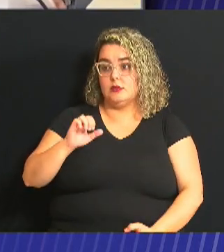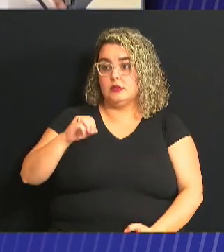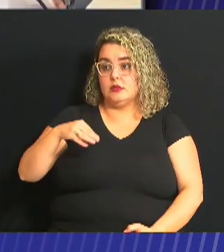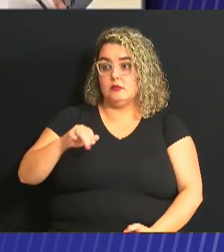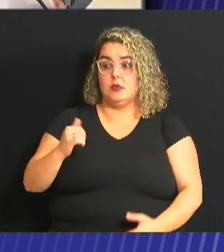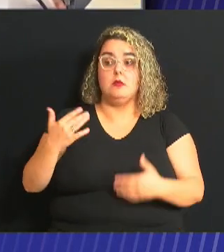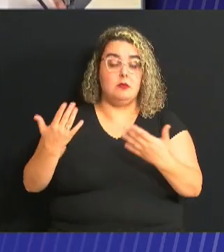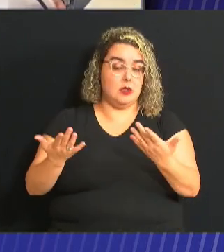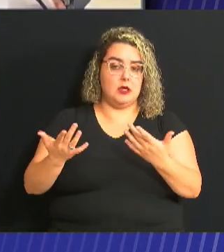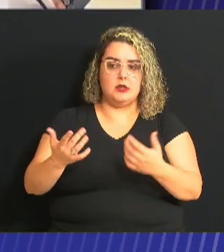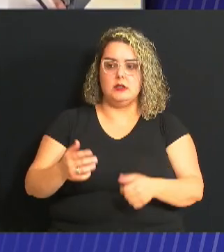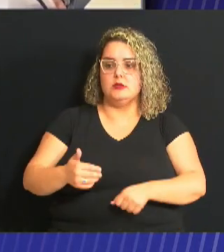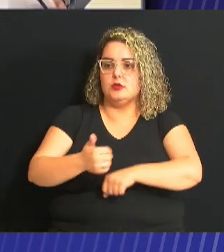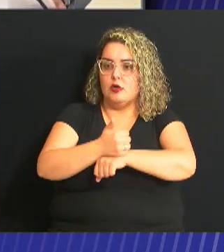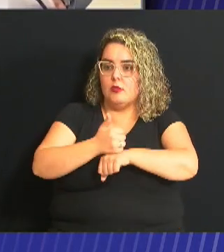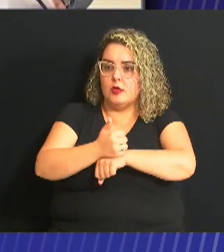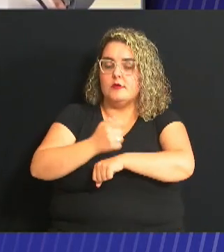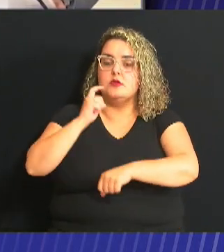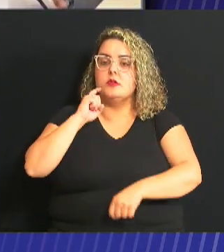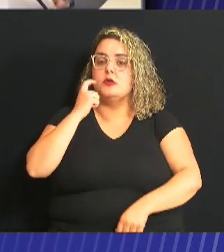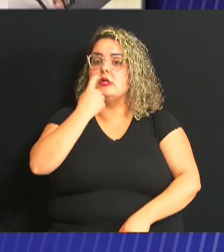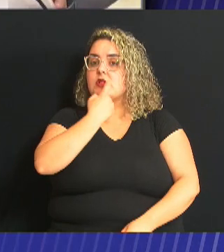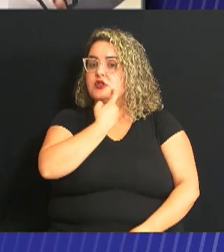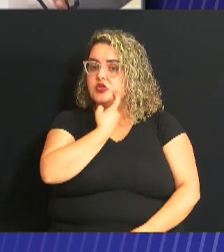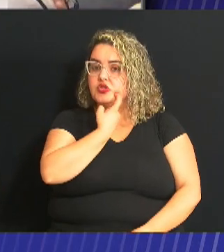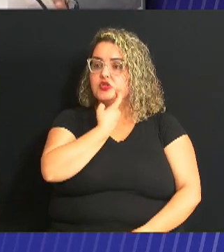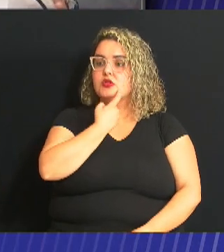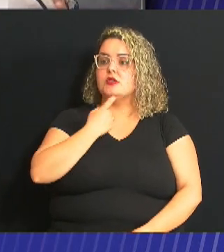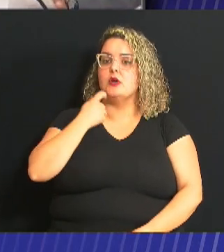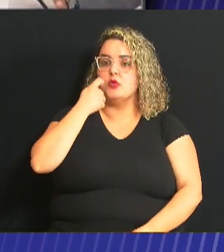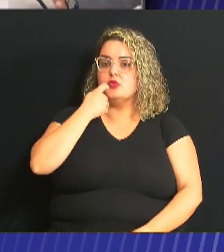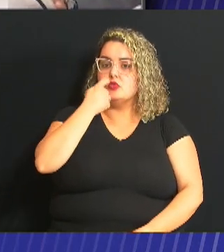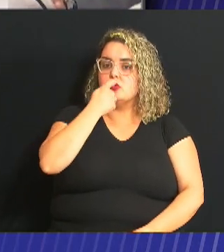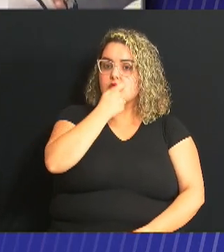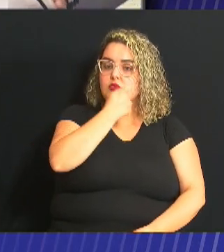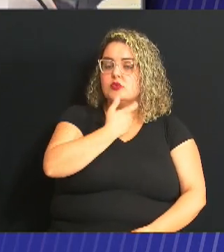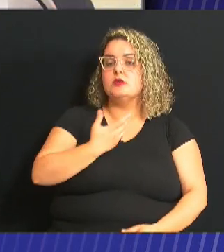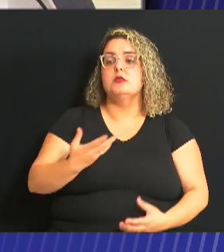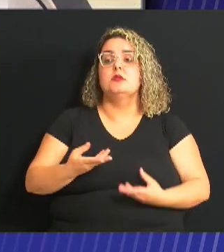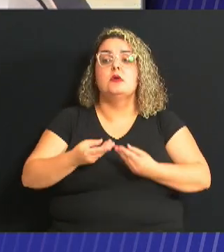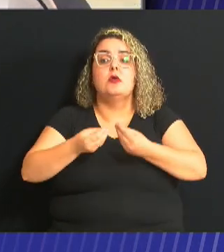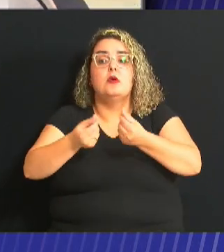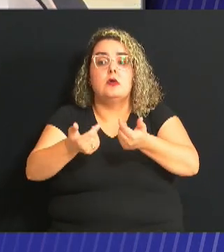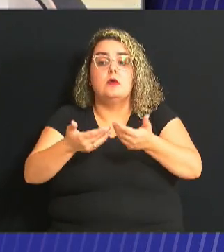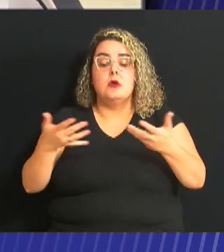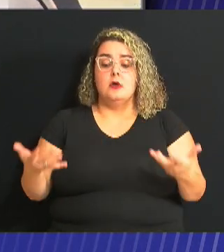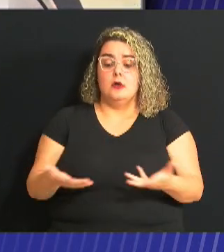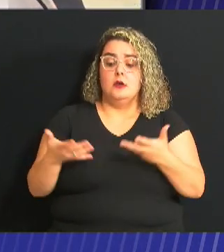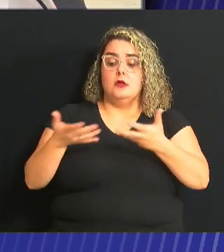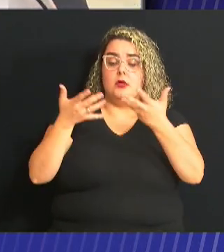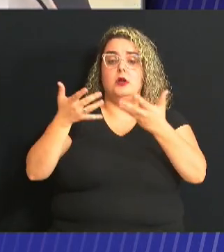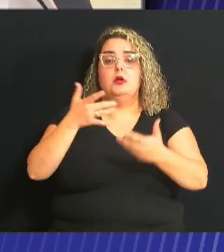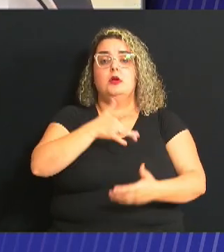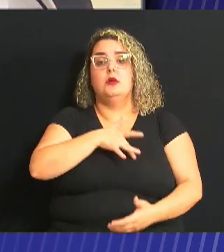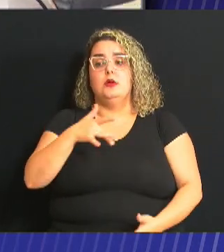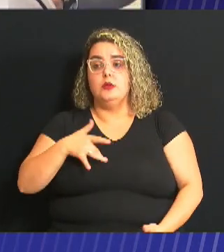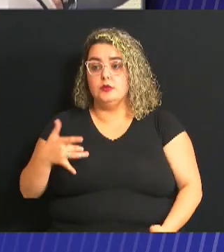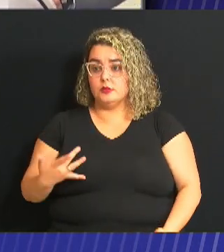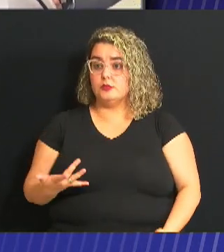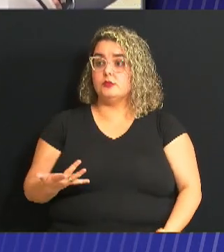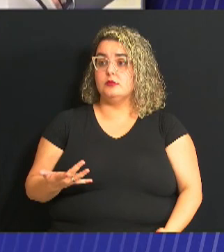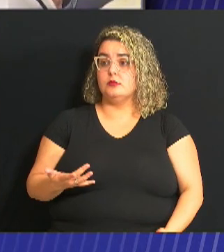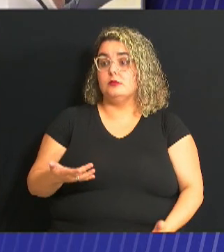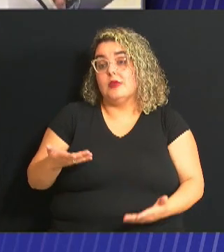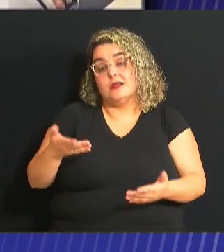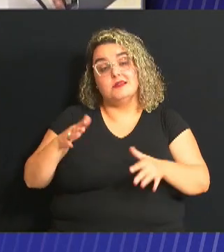dentista brasileiro, ele tem se qualificado para ser um promotor de saúde. Mas muitas vezes ele acaba